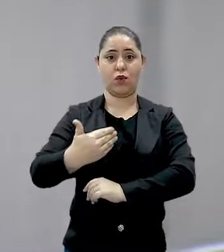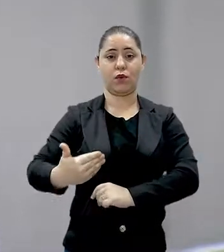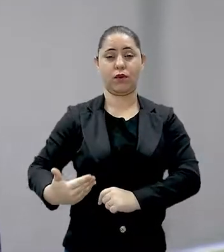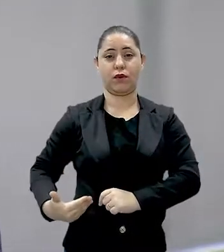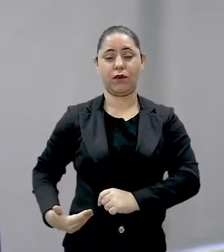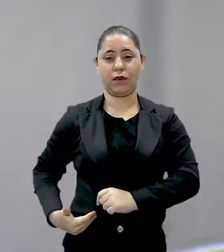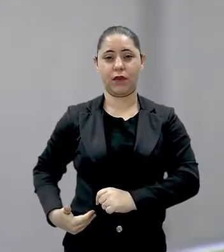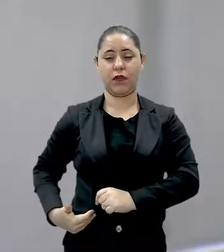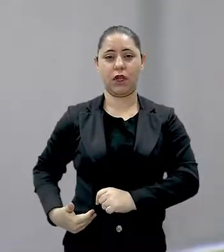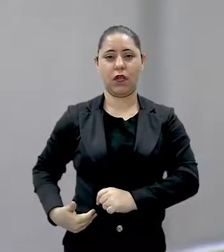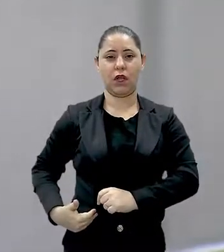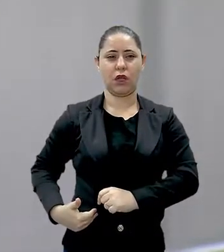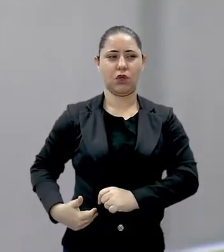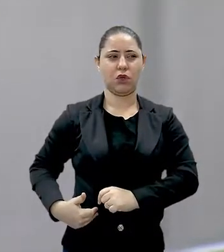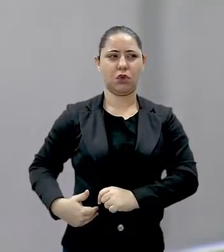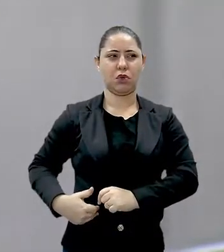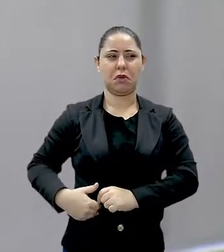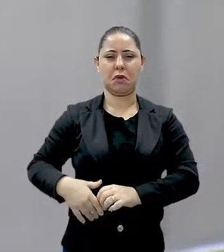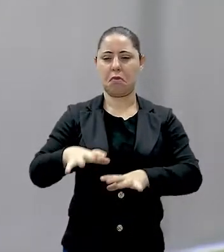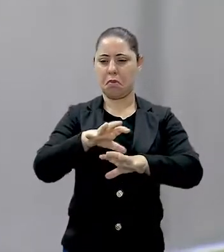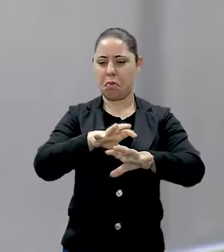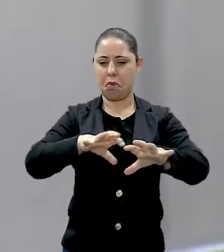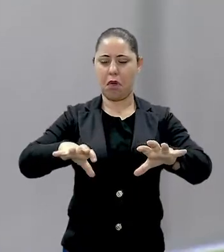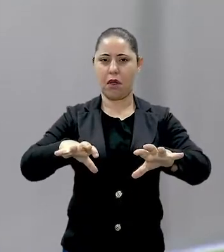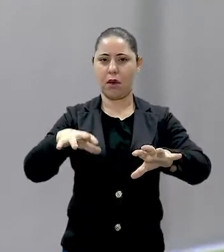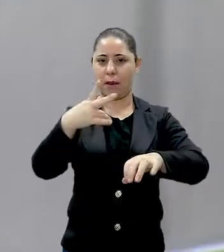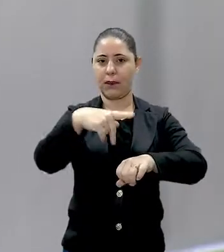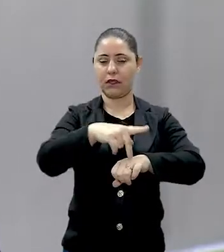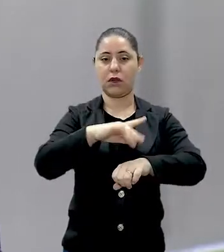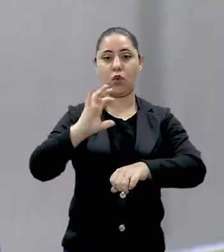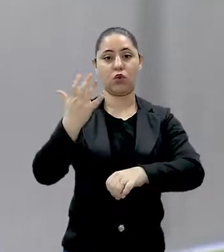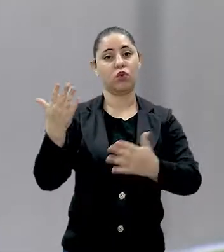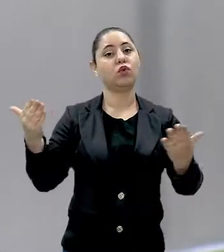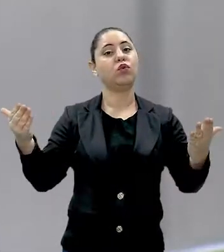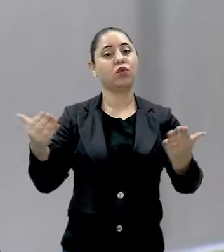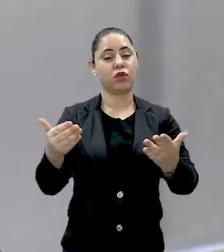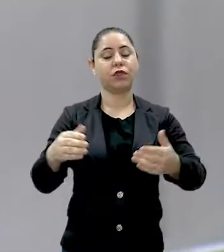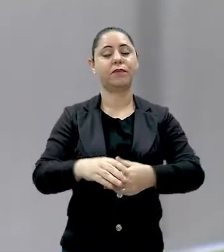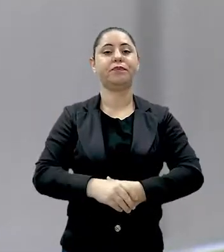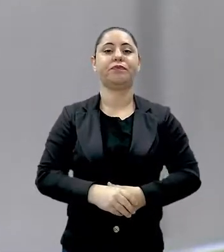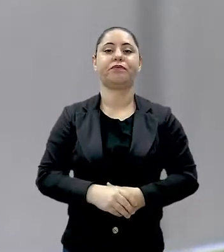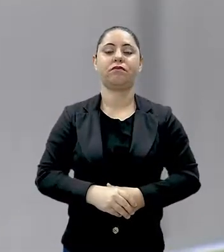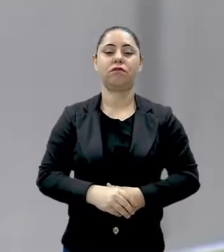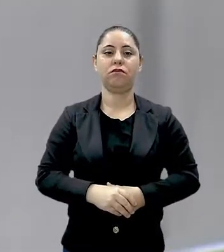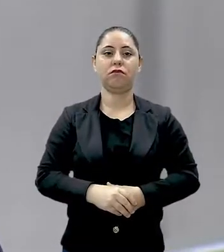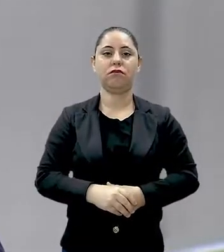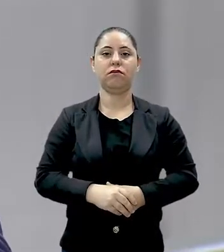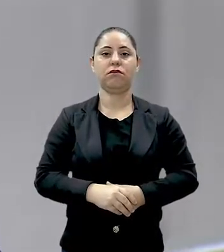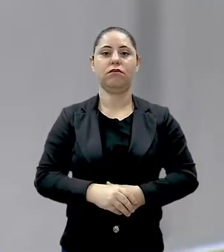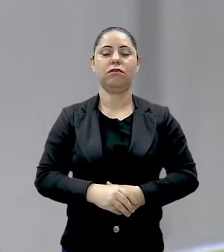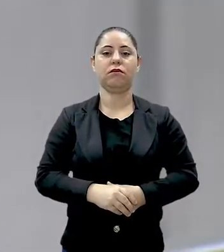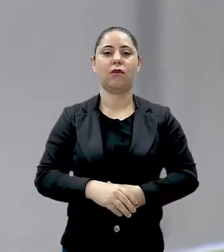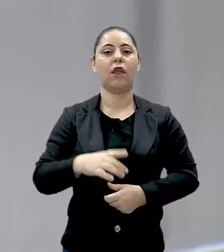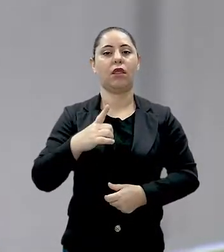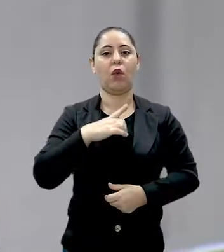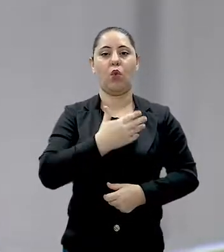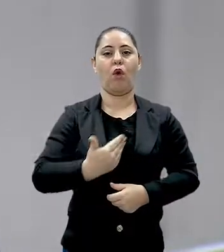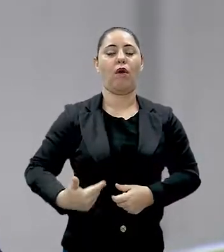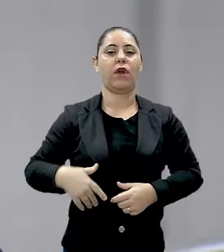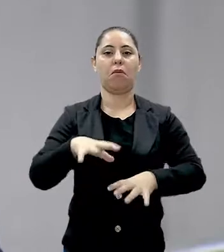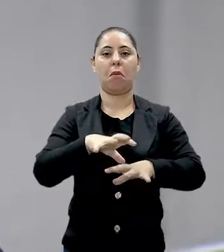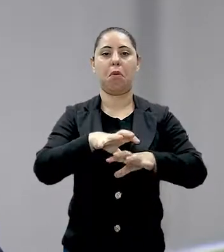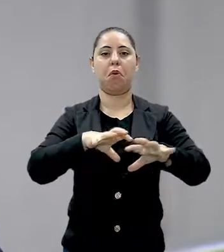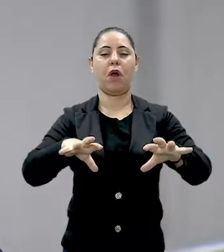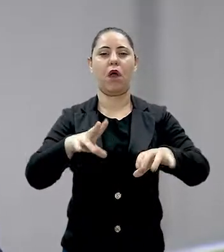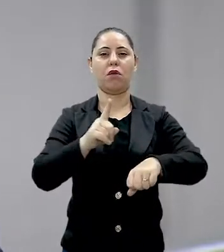um governo de exceção no nosso país. E o que está acontecendo, hoje é isso. Nós temos um